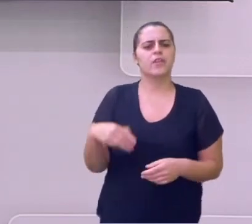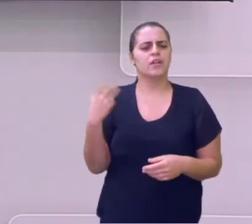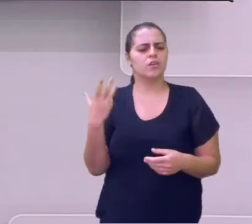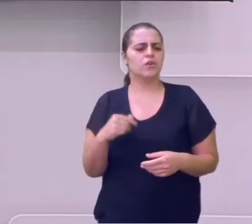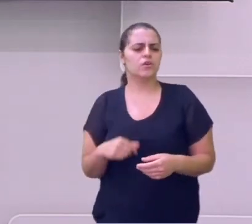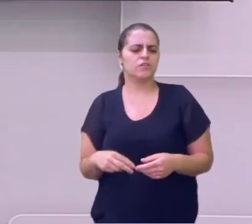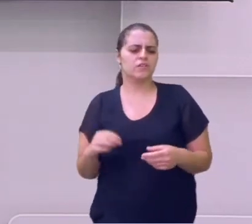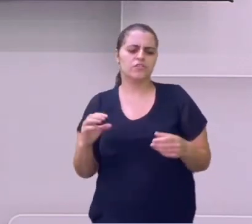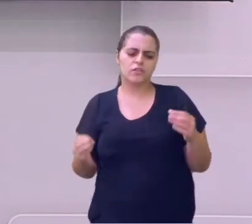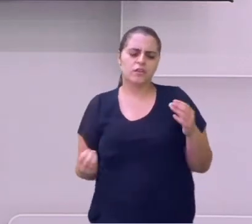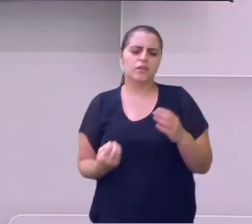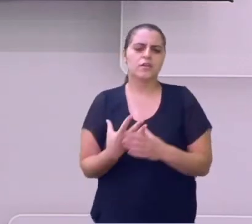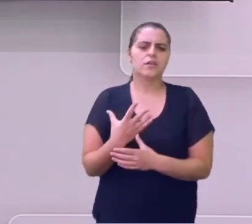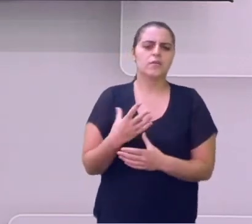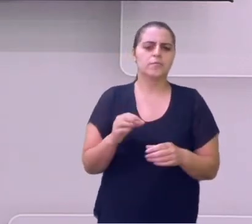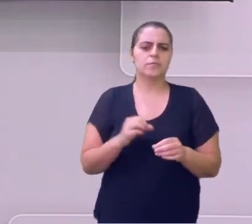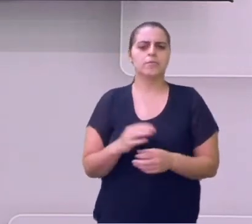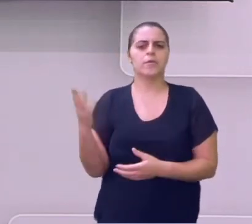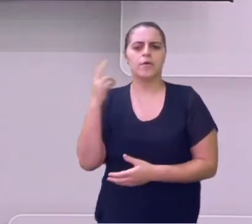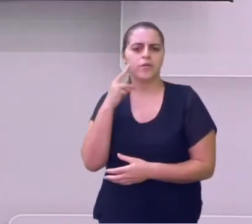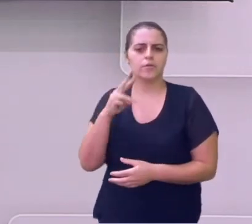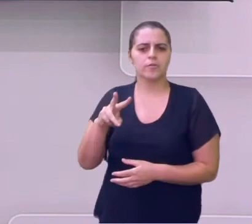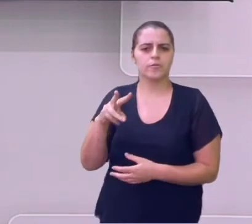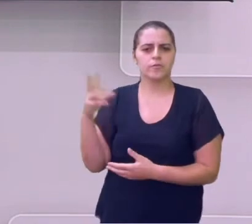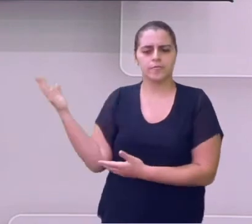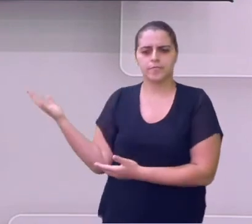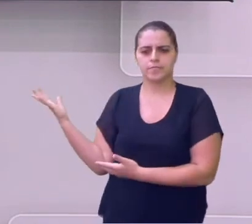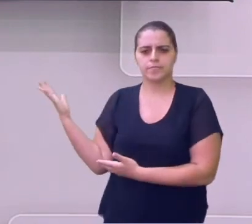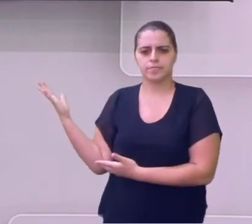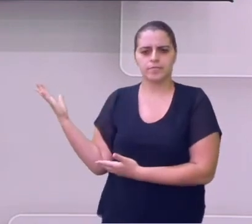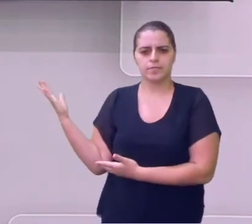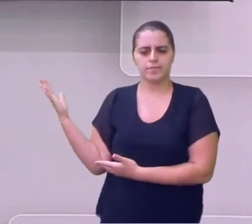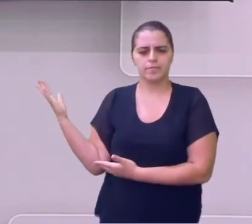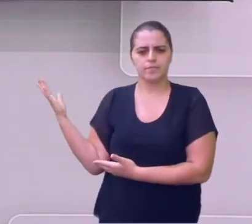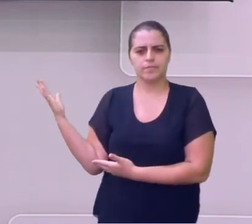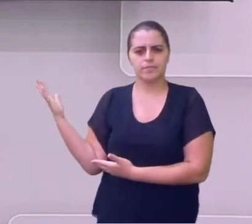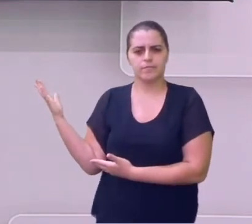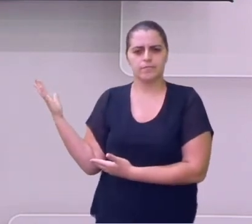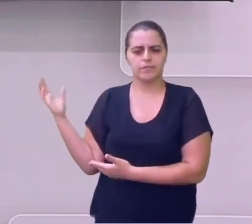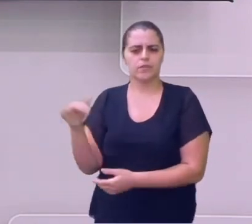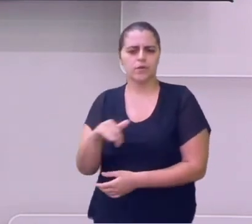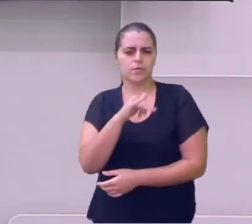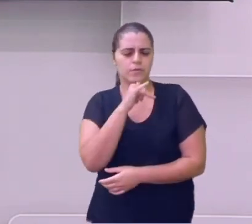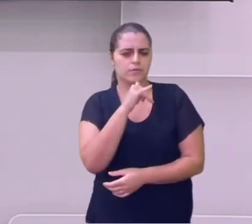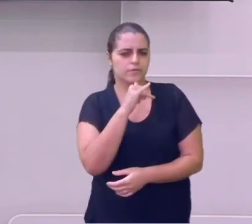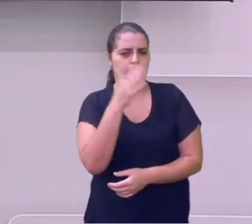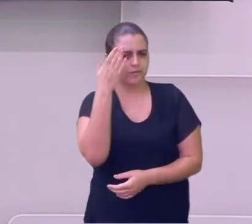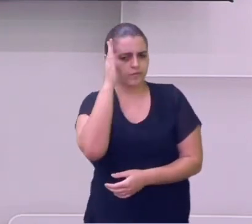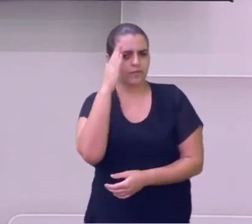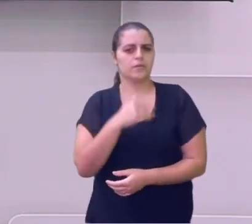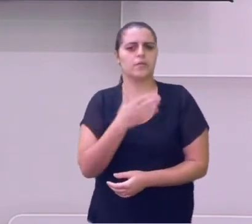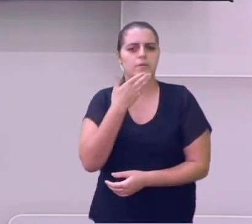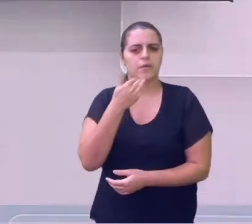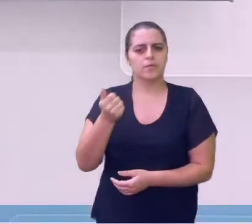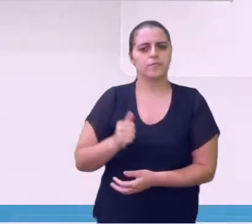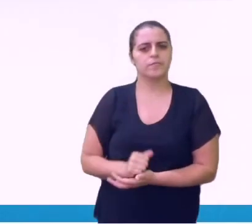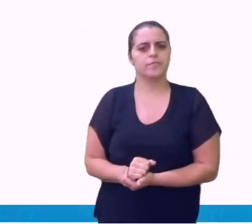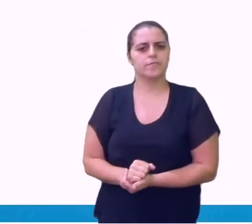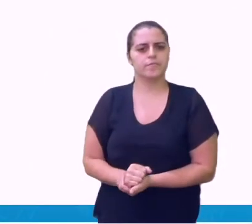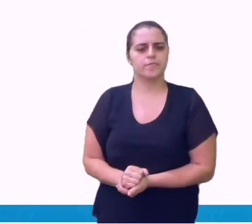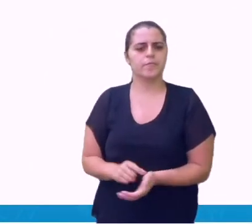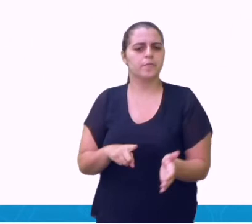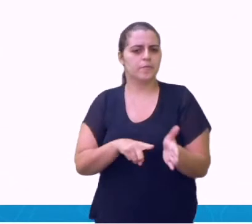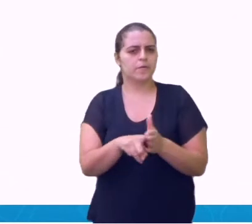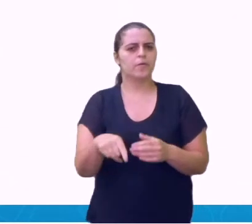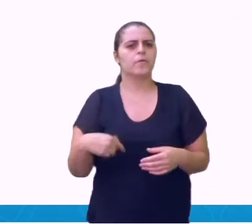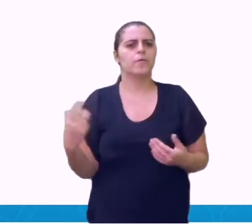gente mesmo monta a operação. Vamos analisar um problema aqui para vocês entenderem, ó. O